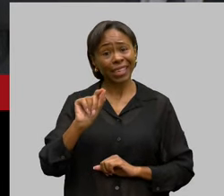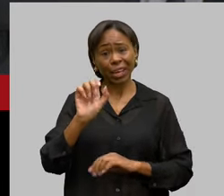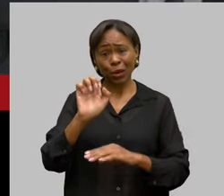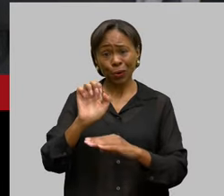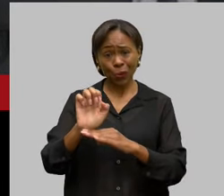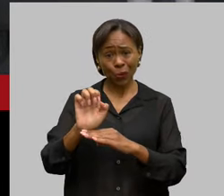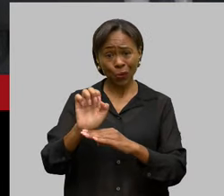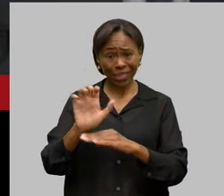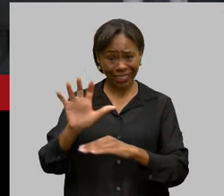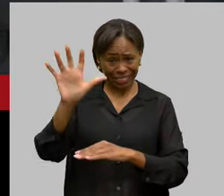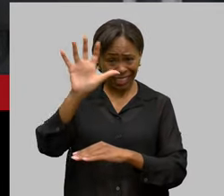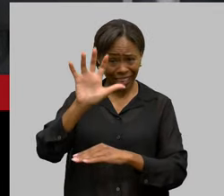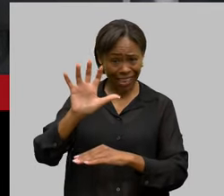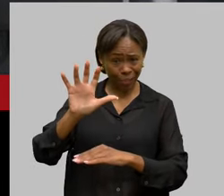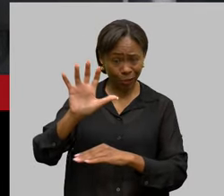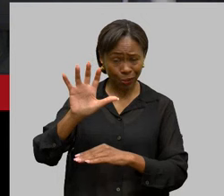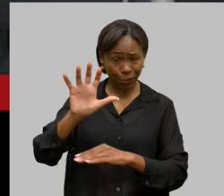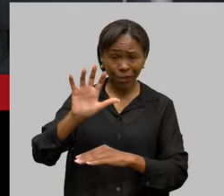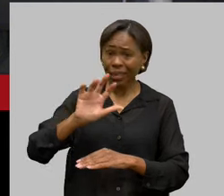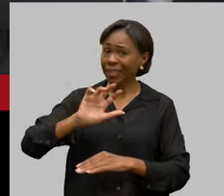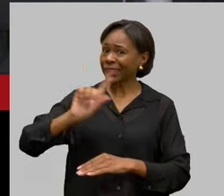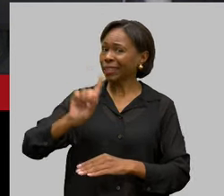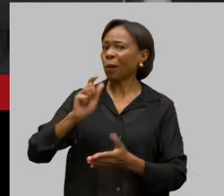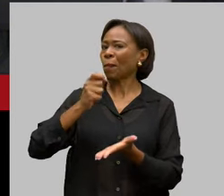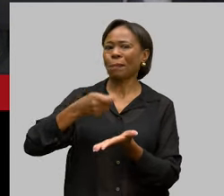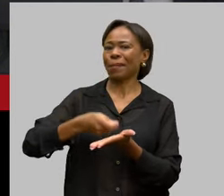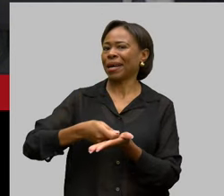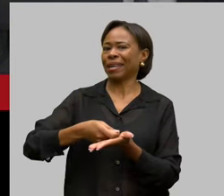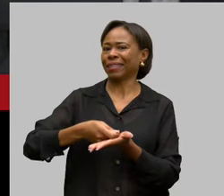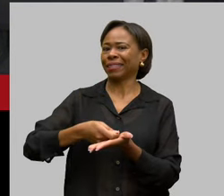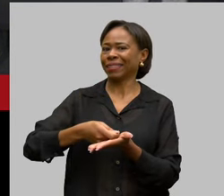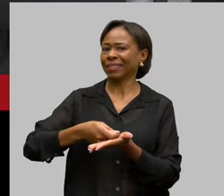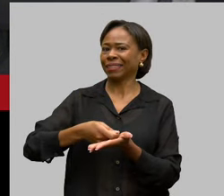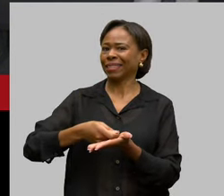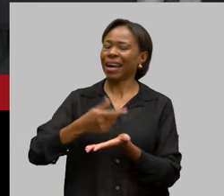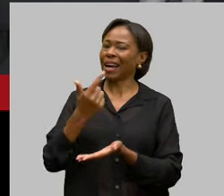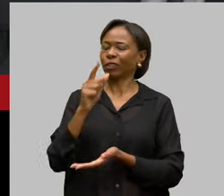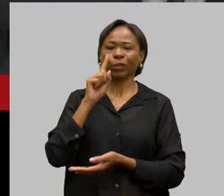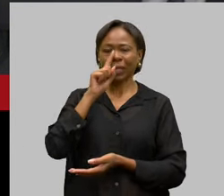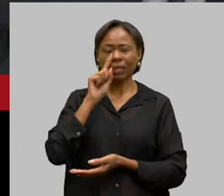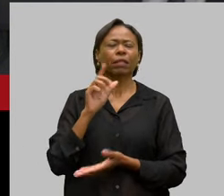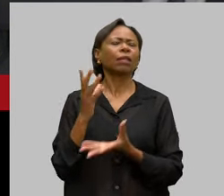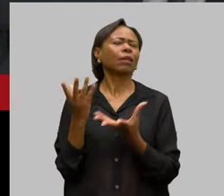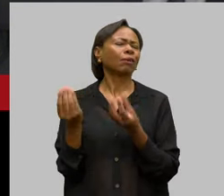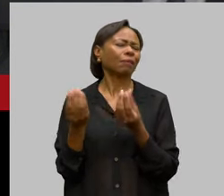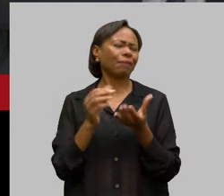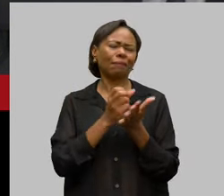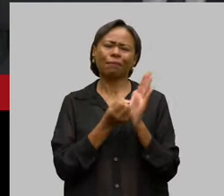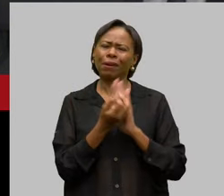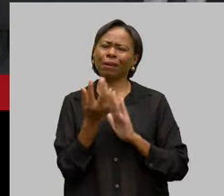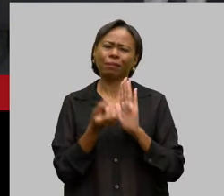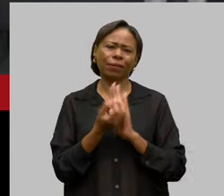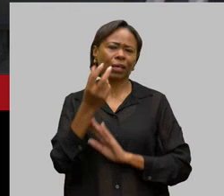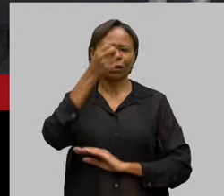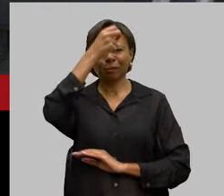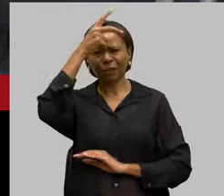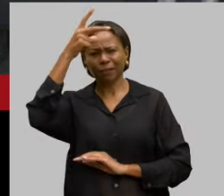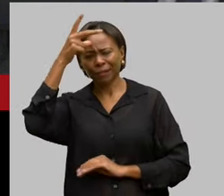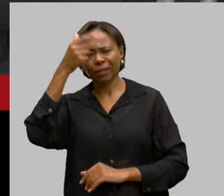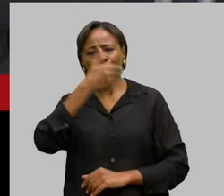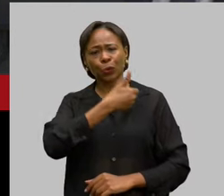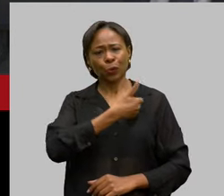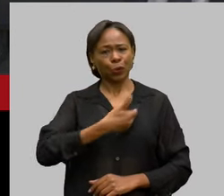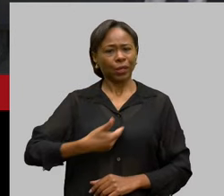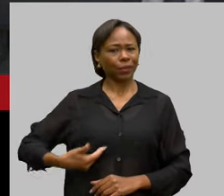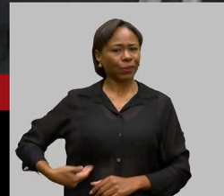pague os valores Nós temos muitos prefeitos e governadores que não gostam